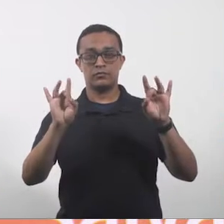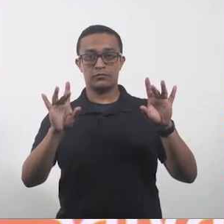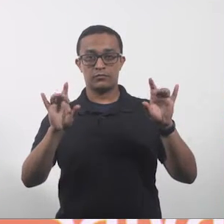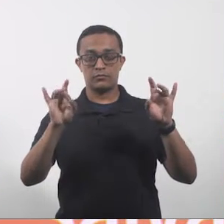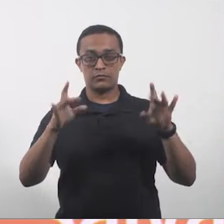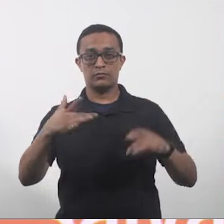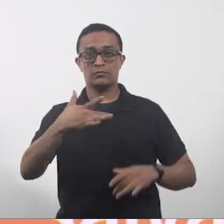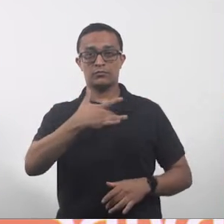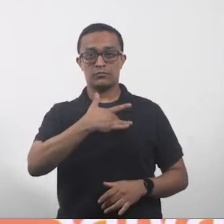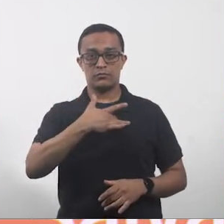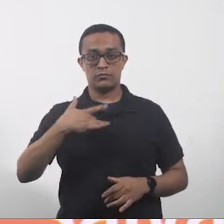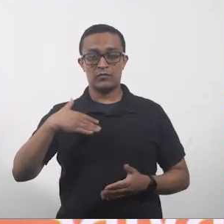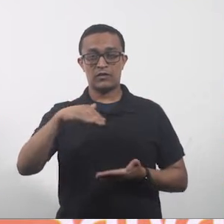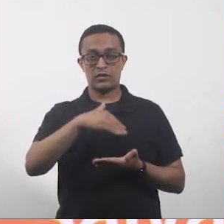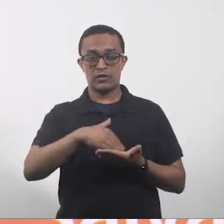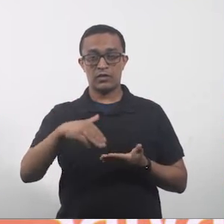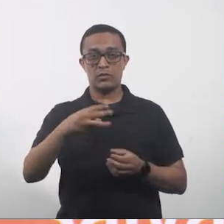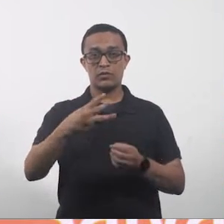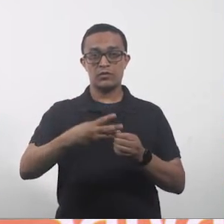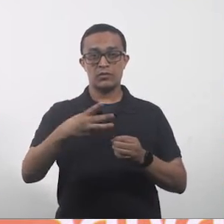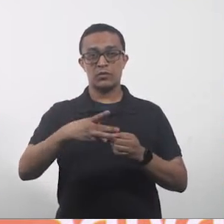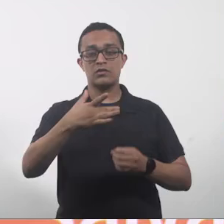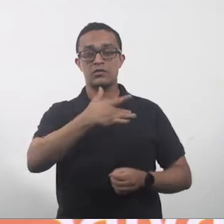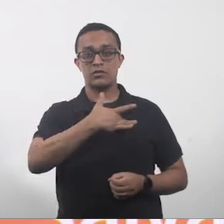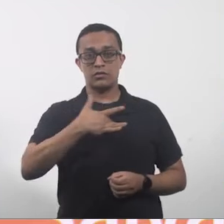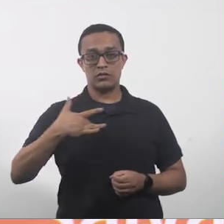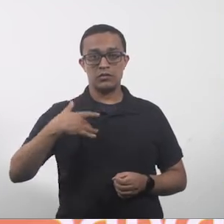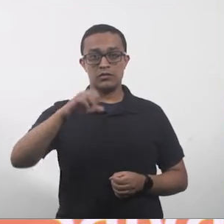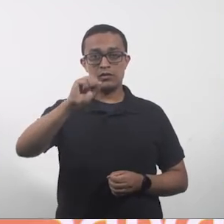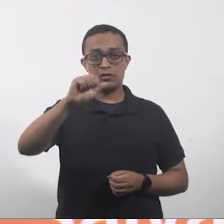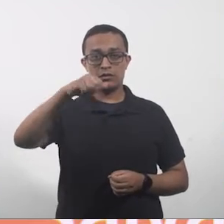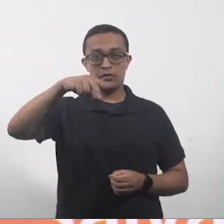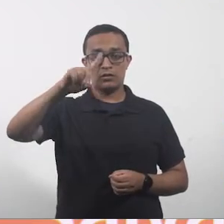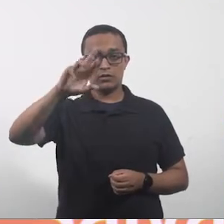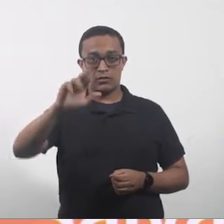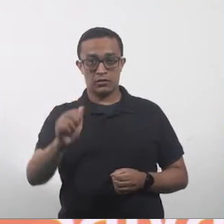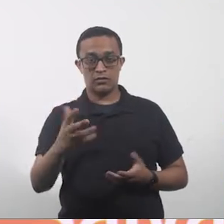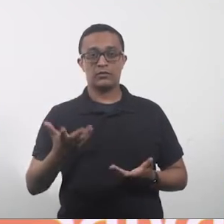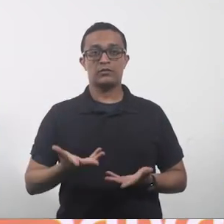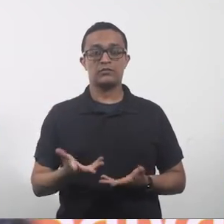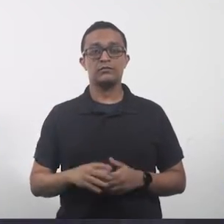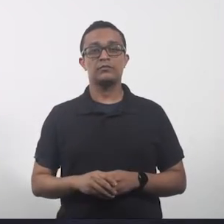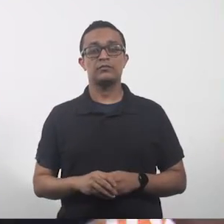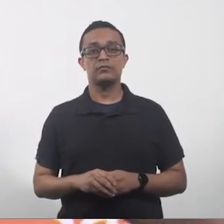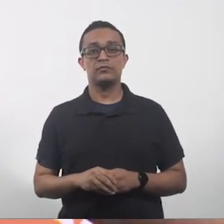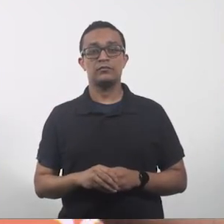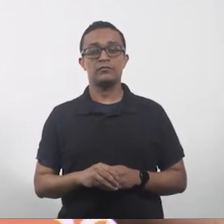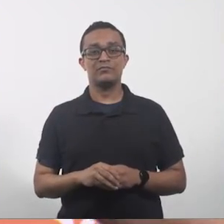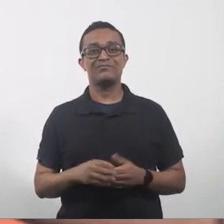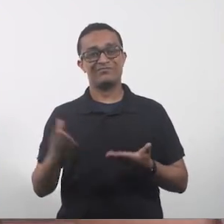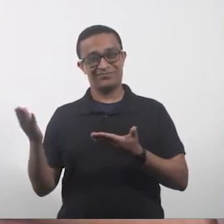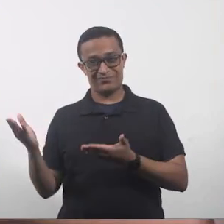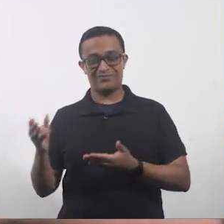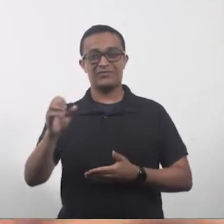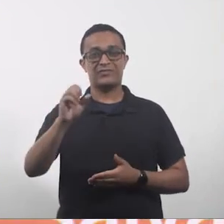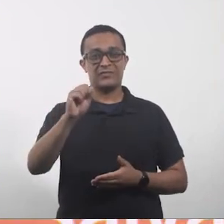Vigilância em Saúde da Secretaria Municipal de Saúde, Sandra Sabino, está aqui a minha Sandrinha,